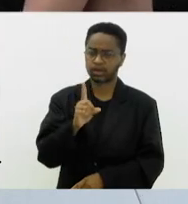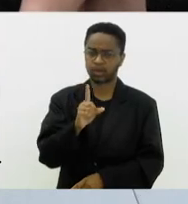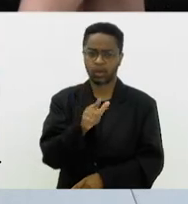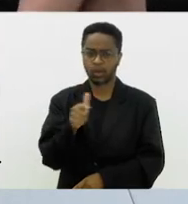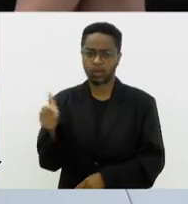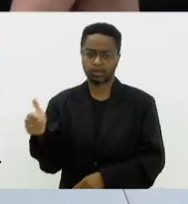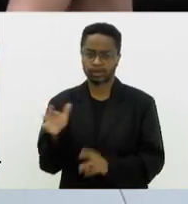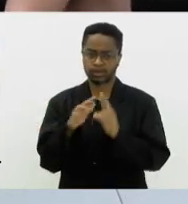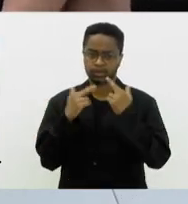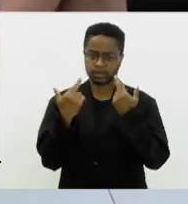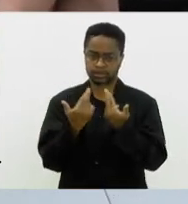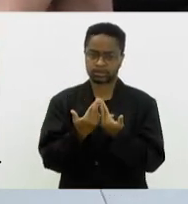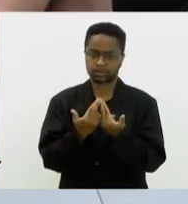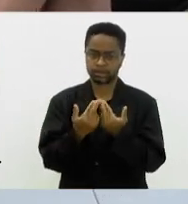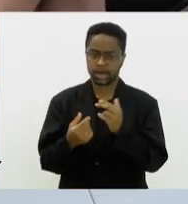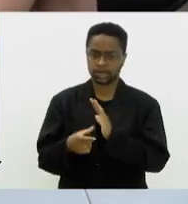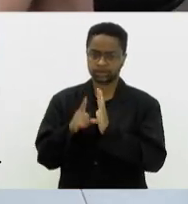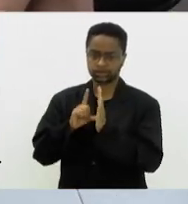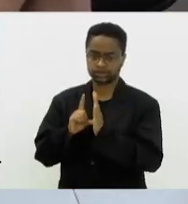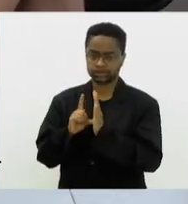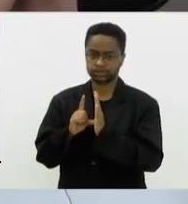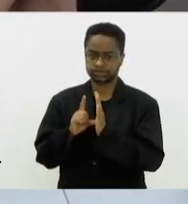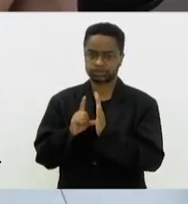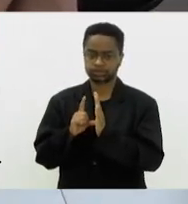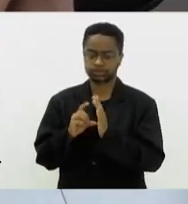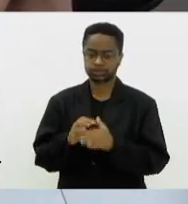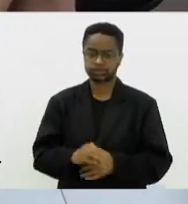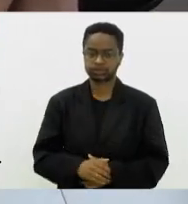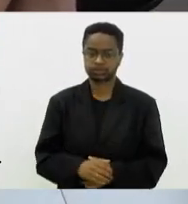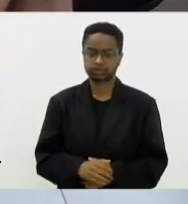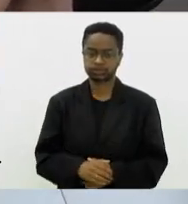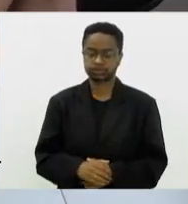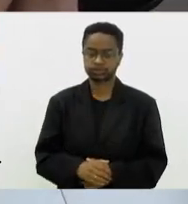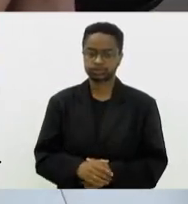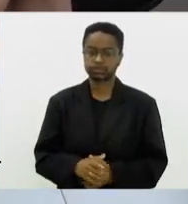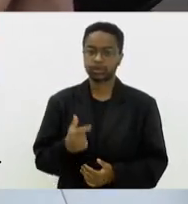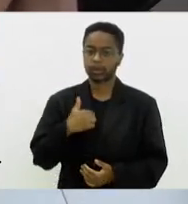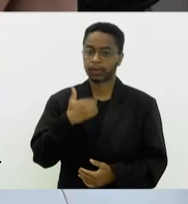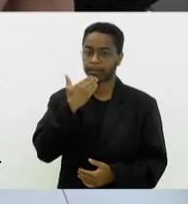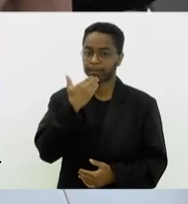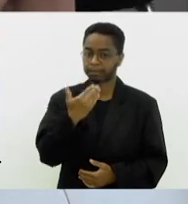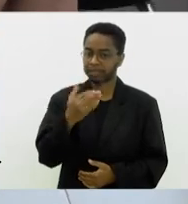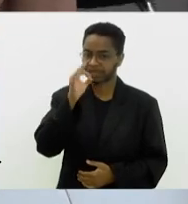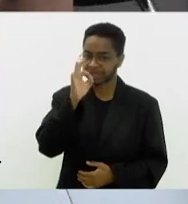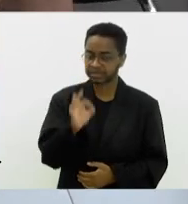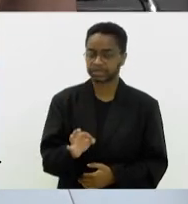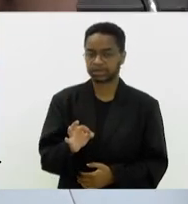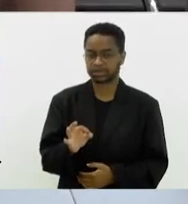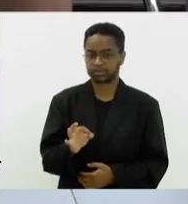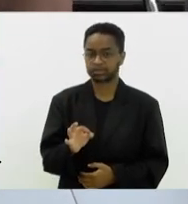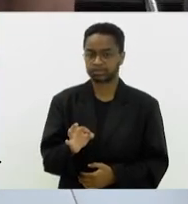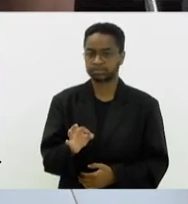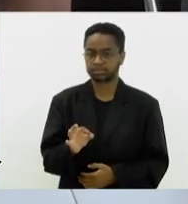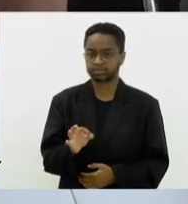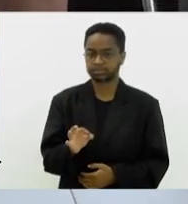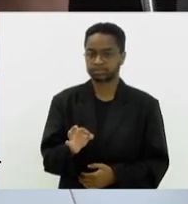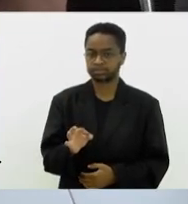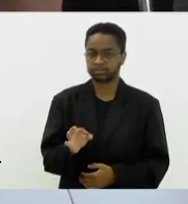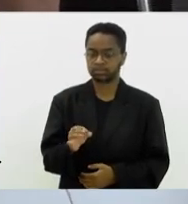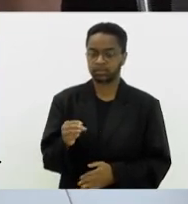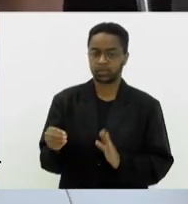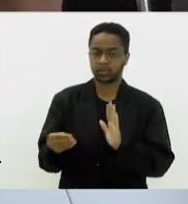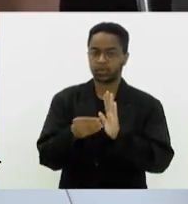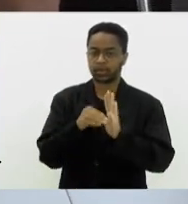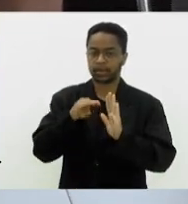Aquela outra que precedeu, eu cobrei exatamente que viesse à